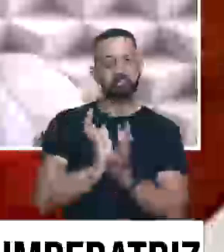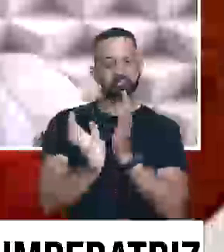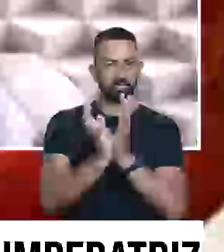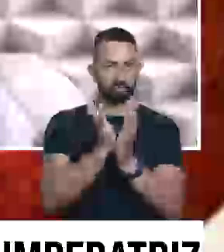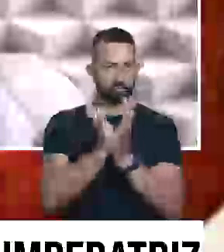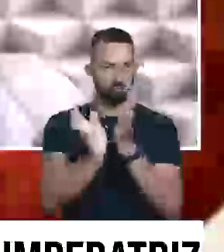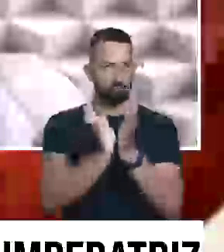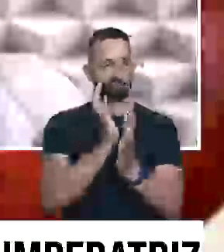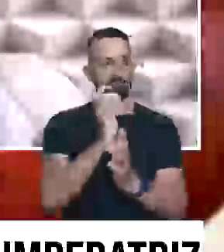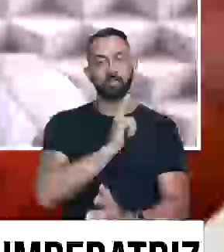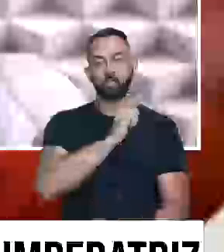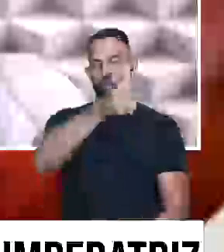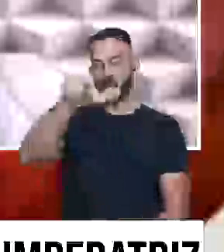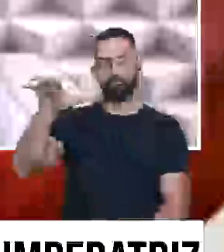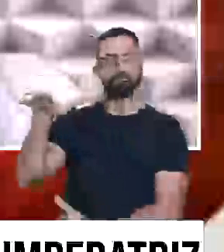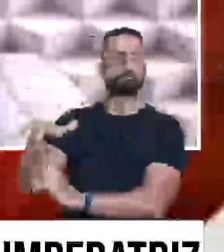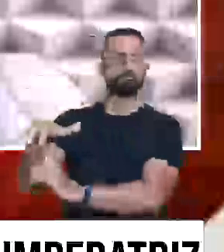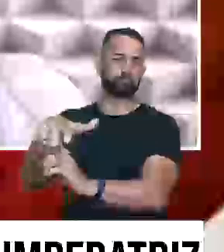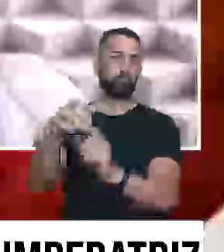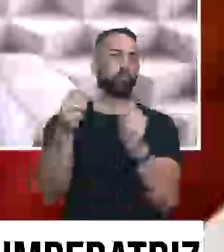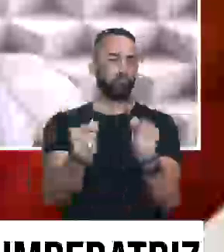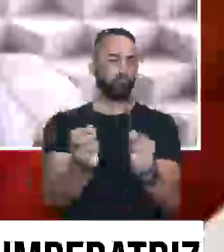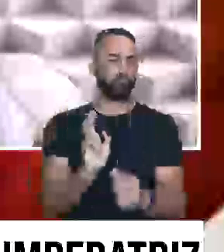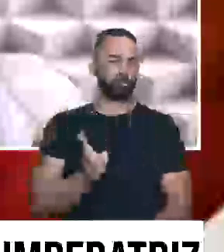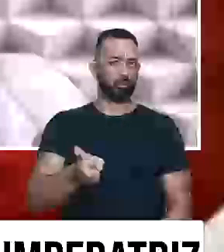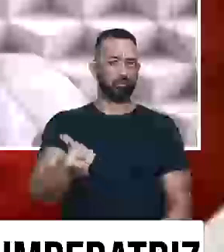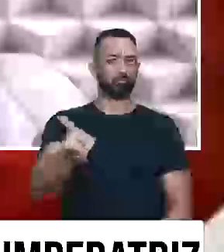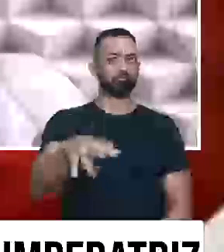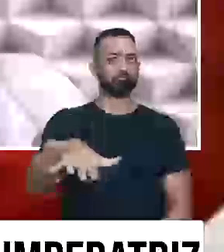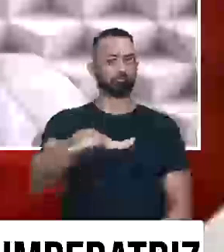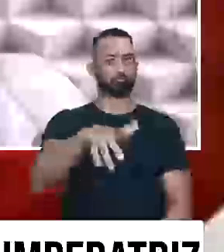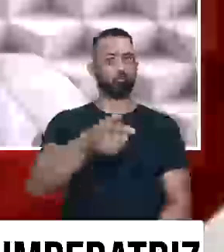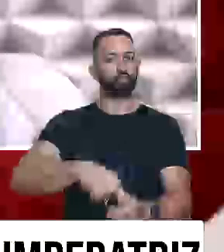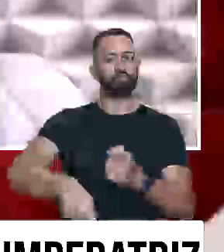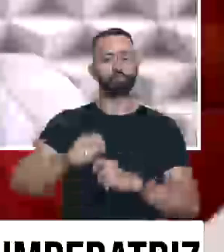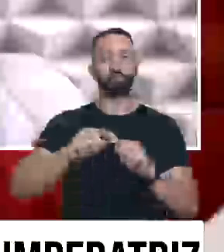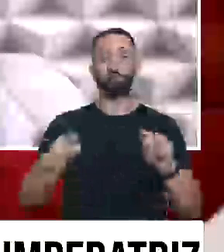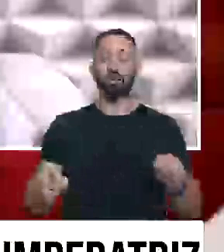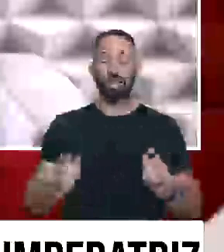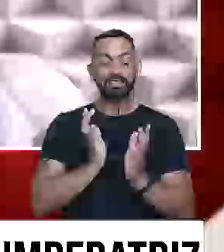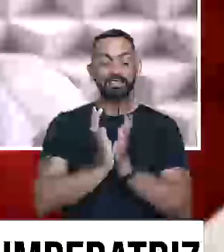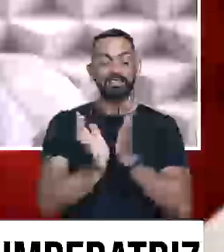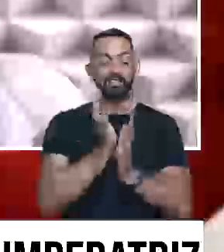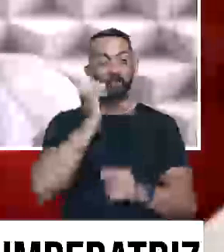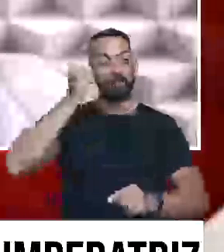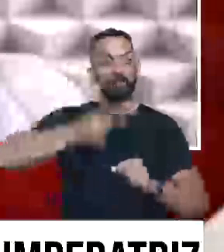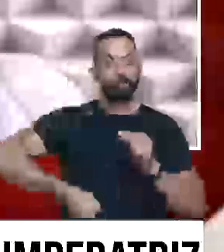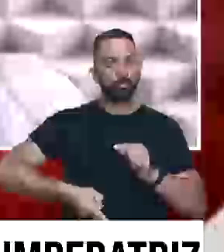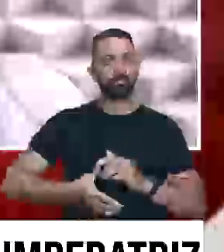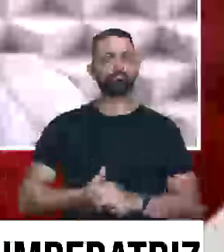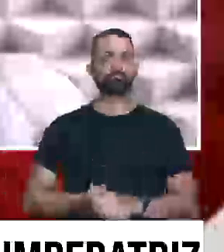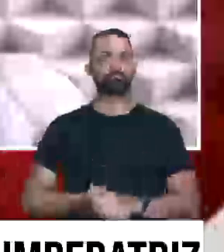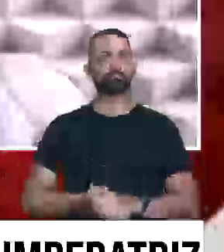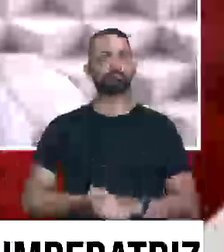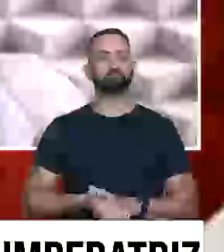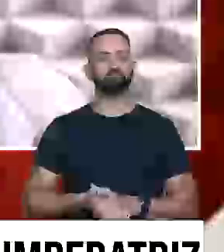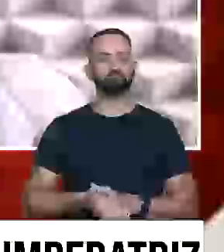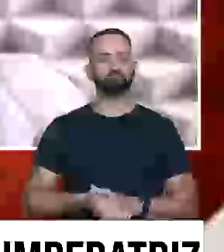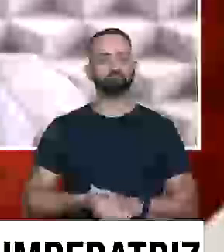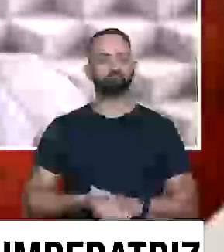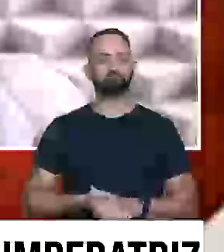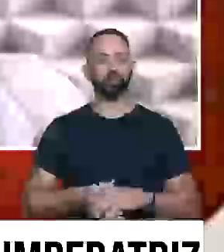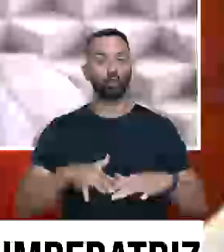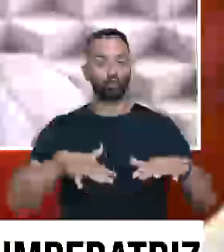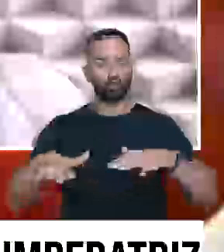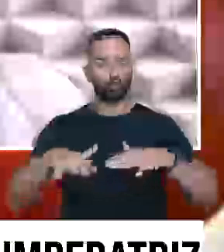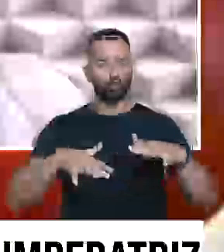dentro do calçadão. Tem outros locais com pontos fixos que vão continuar ali no centro comercial, mas no calçadão é proibido. Nessa época